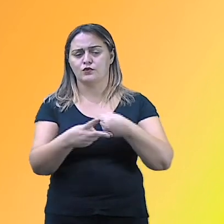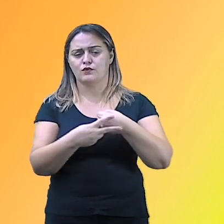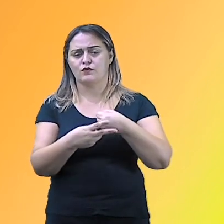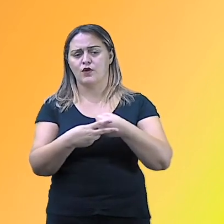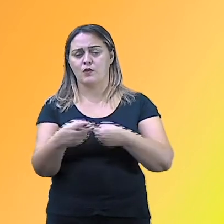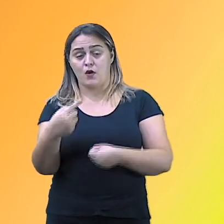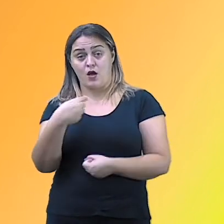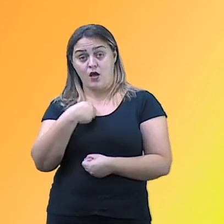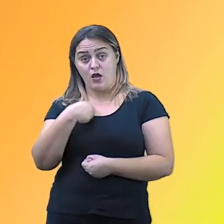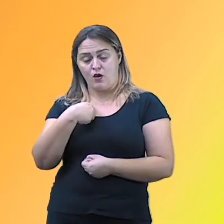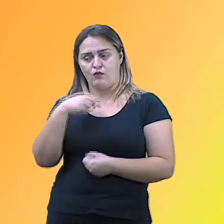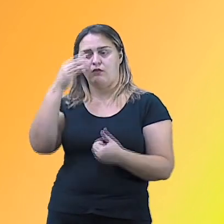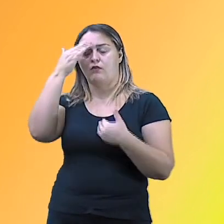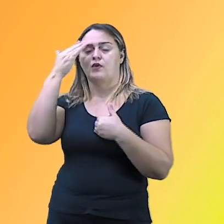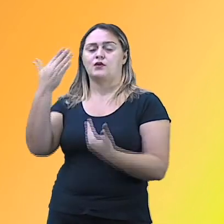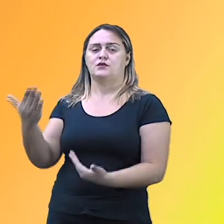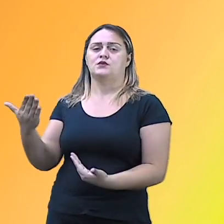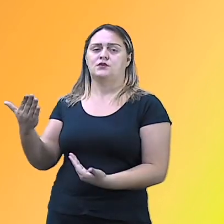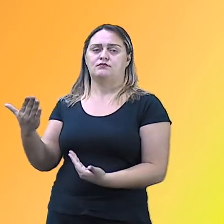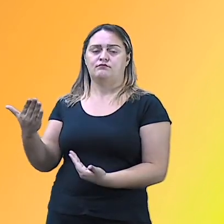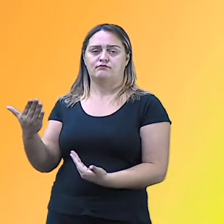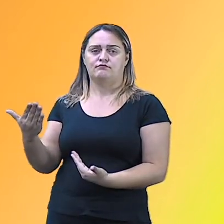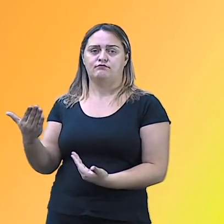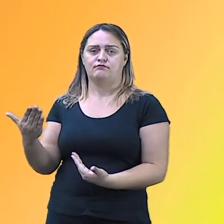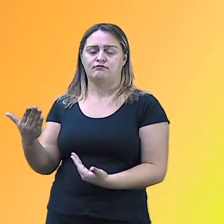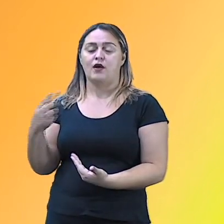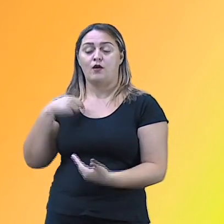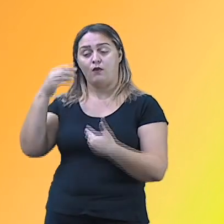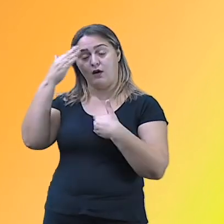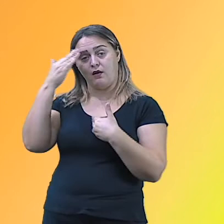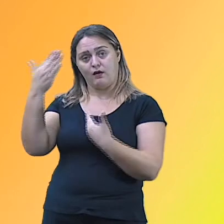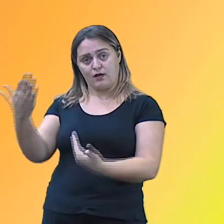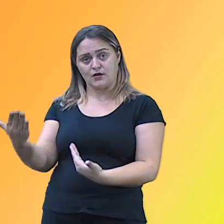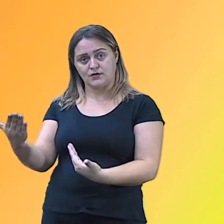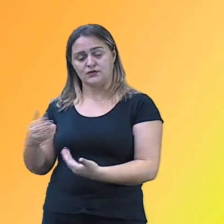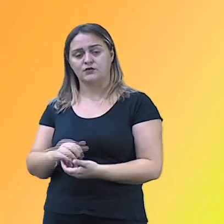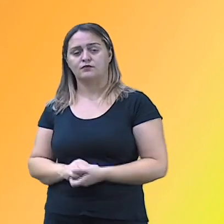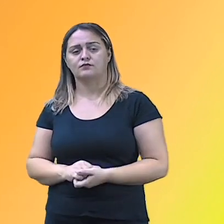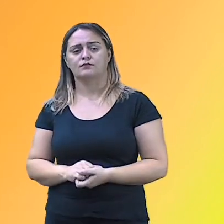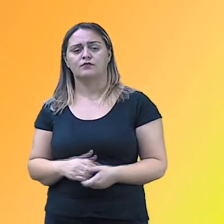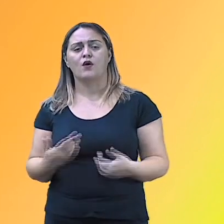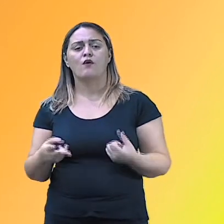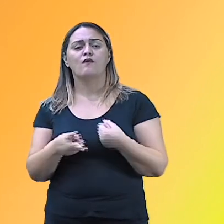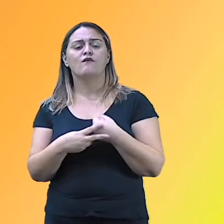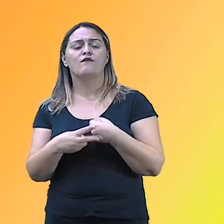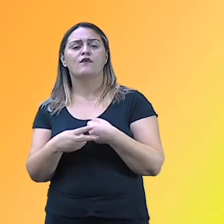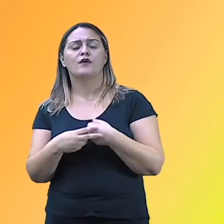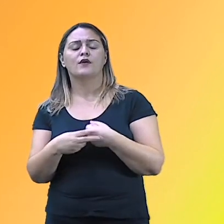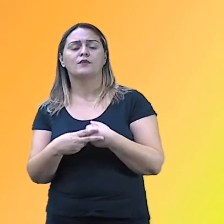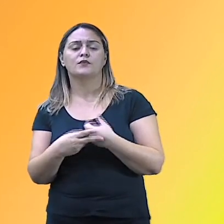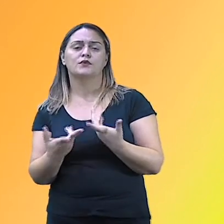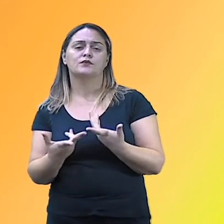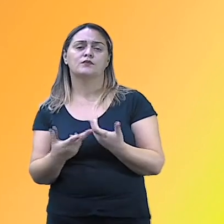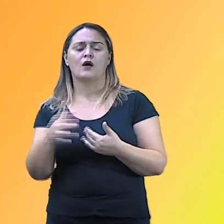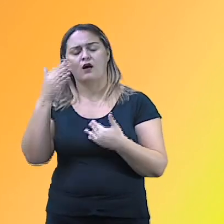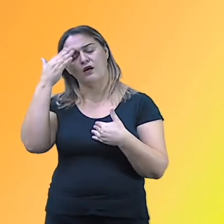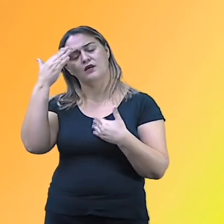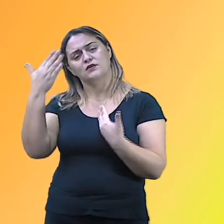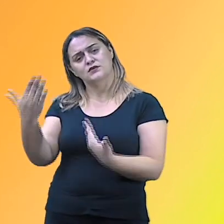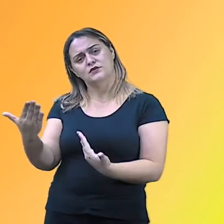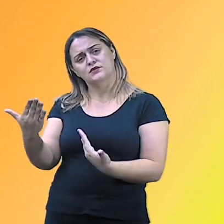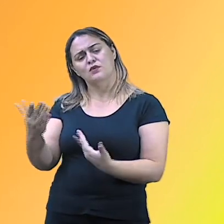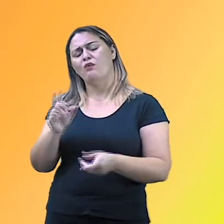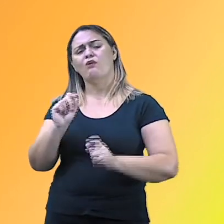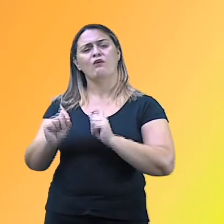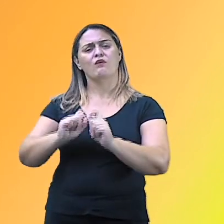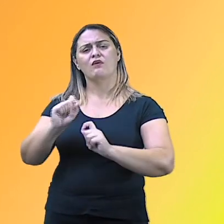agradeci. Conjugação faz com que eu chegue a essa conclusão. Verbo transitivo. Agradeci o